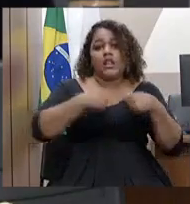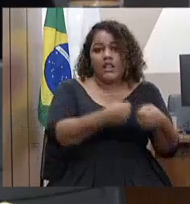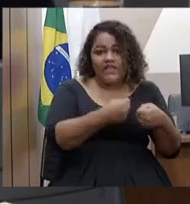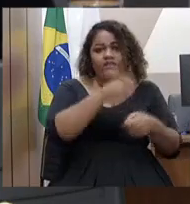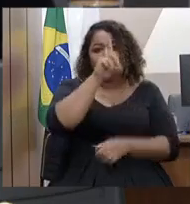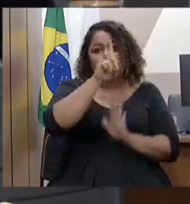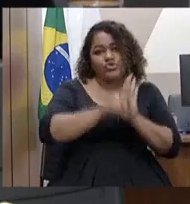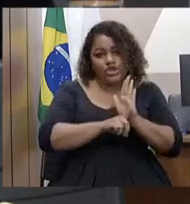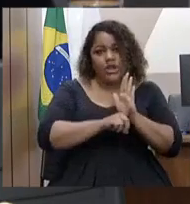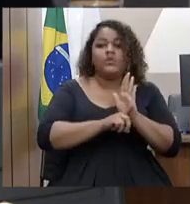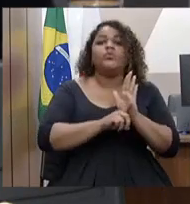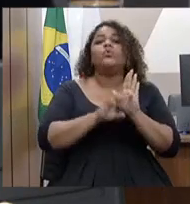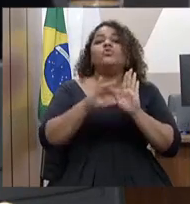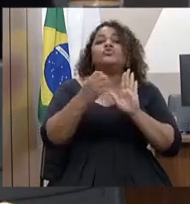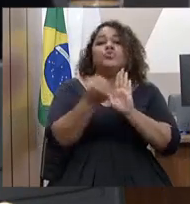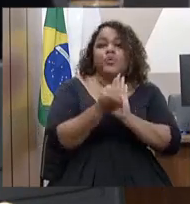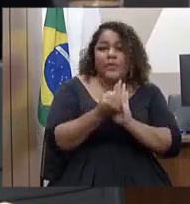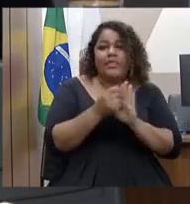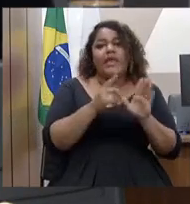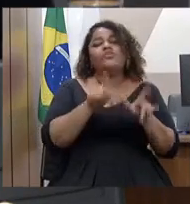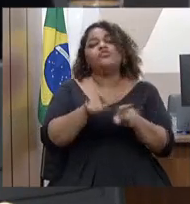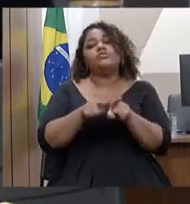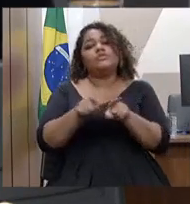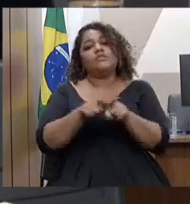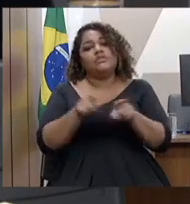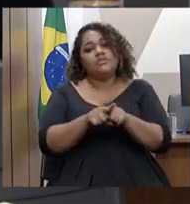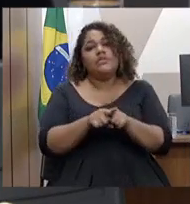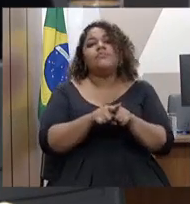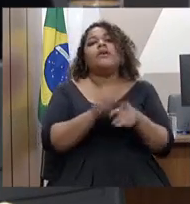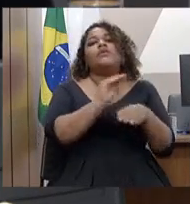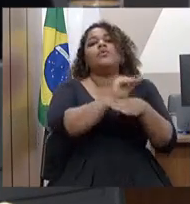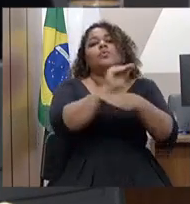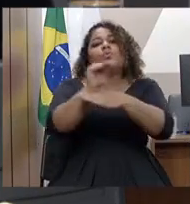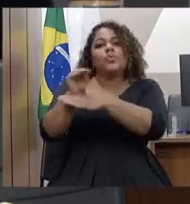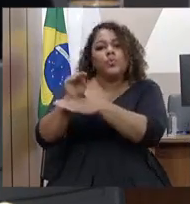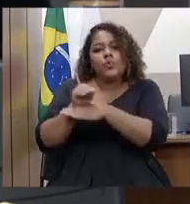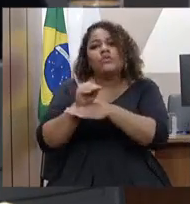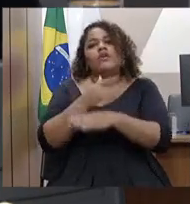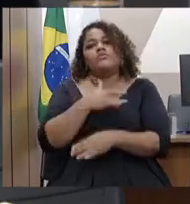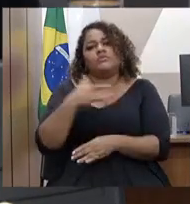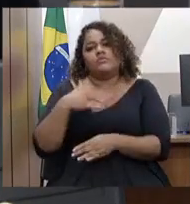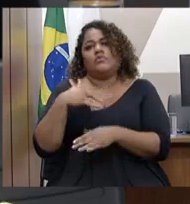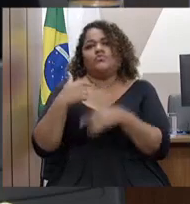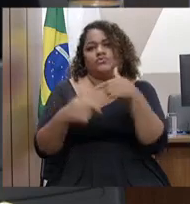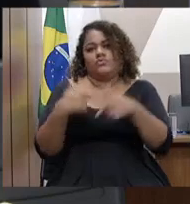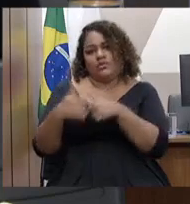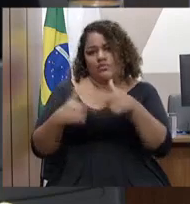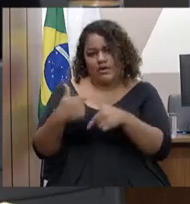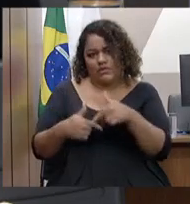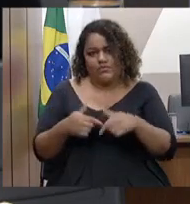talvez a matriz constitucional para essa exigência dessa situação nesse sentido